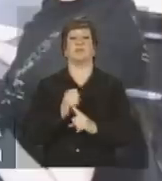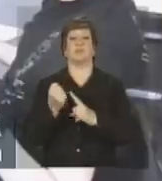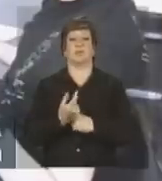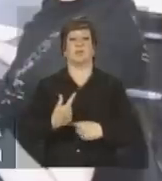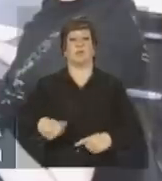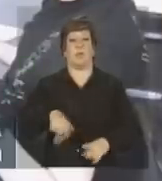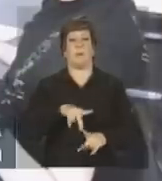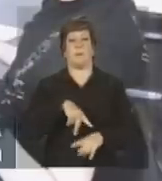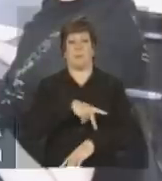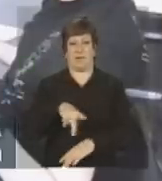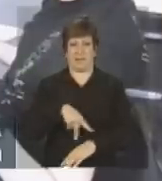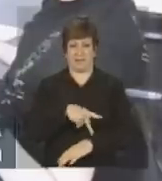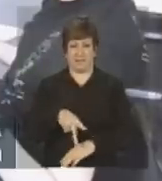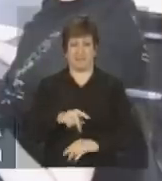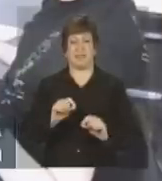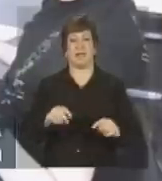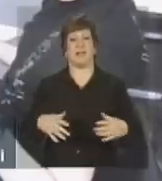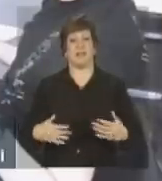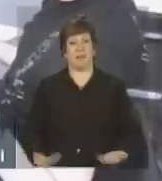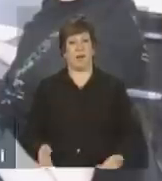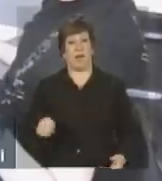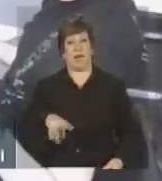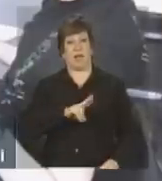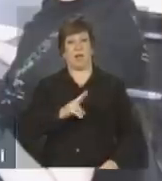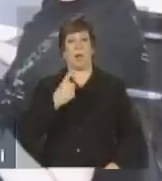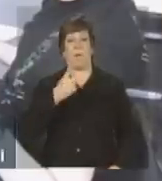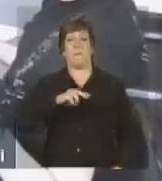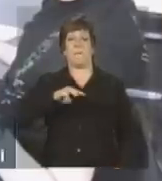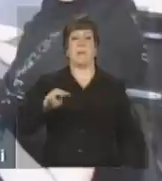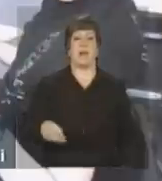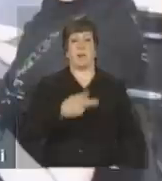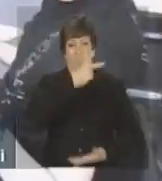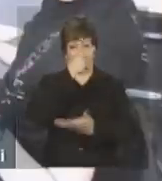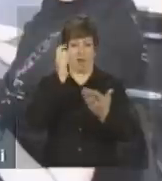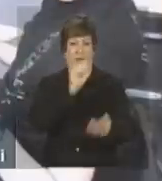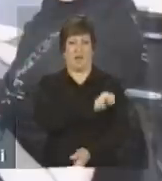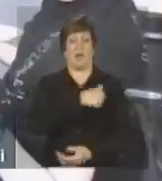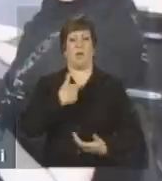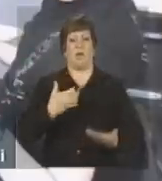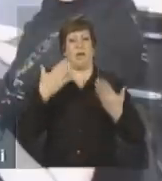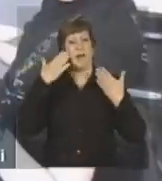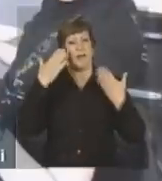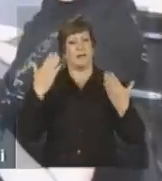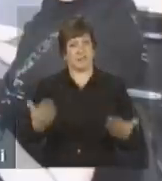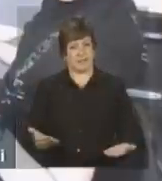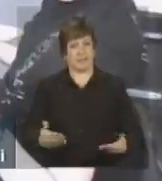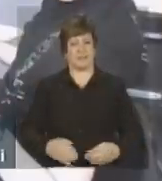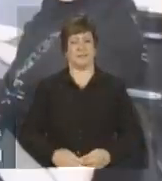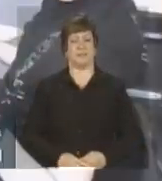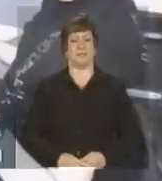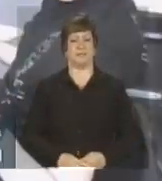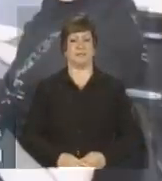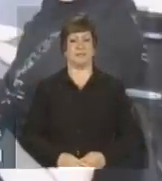nosso país. Então, em nome de 1 milhão de alunos, eu quero agradecer.